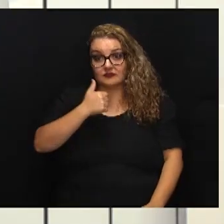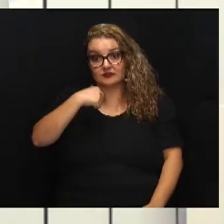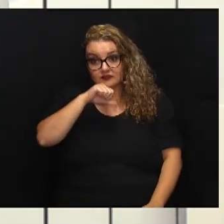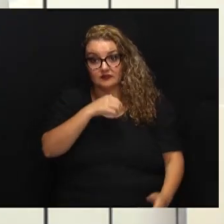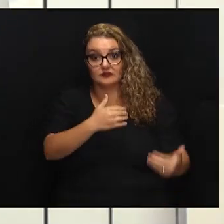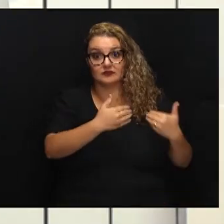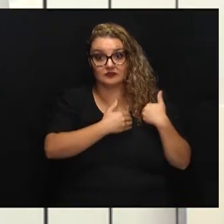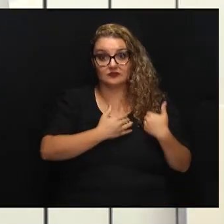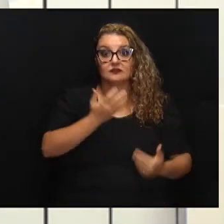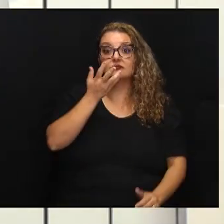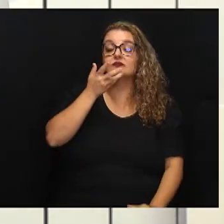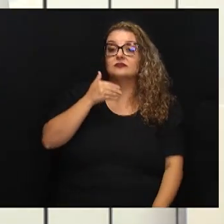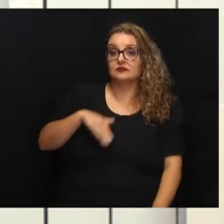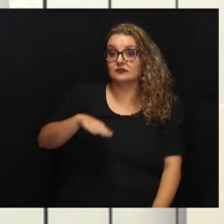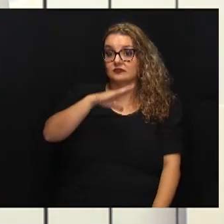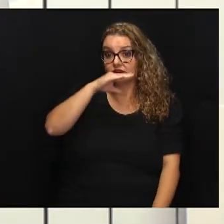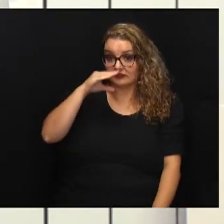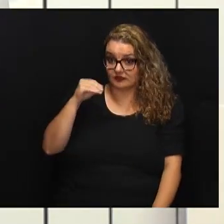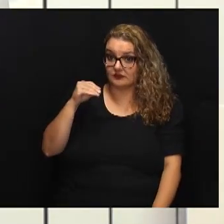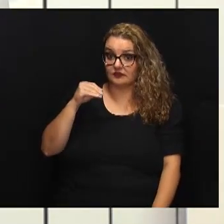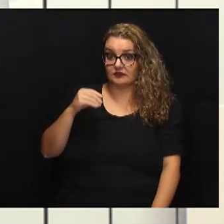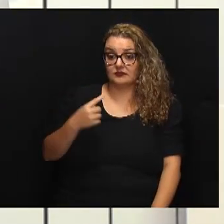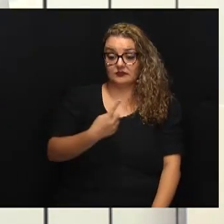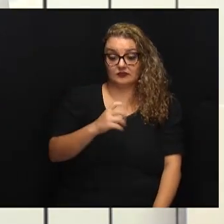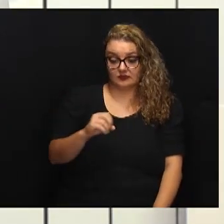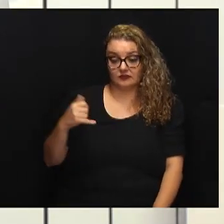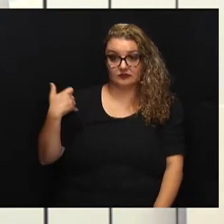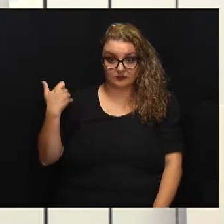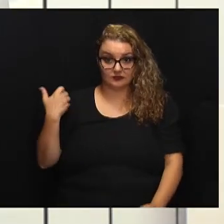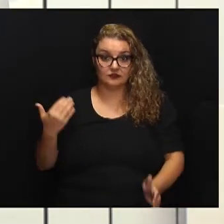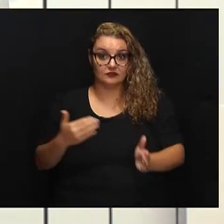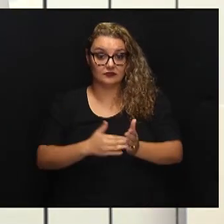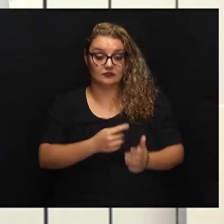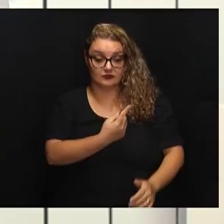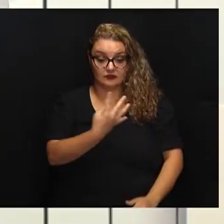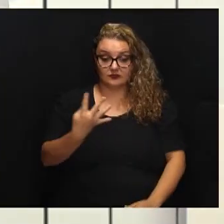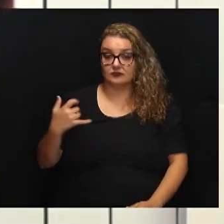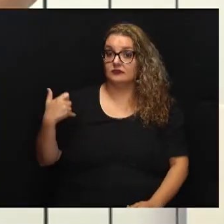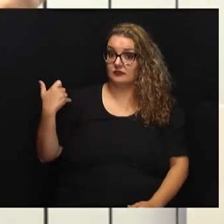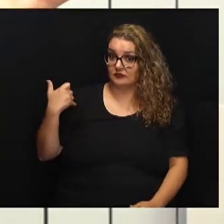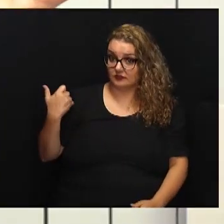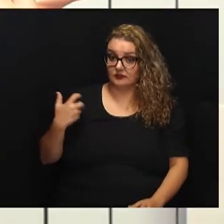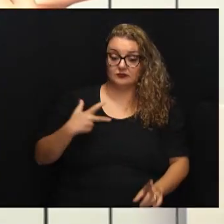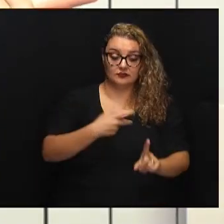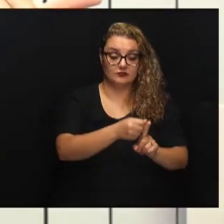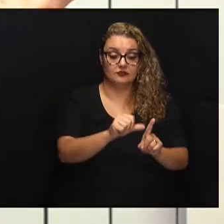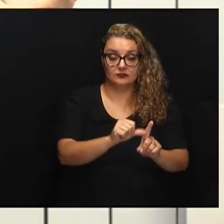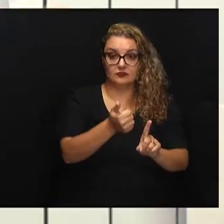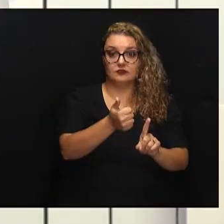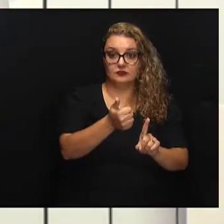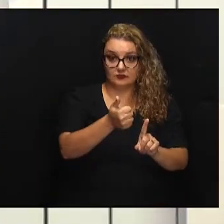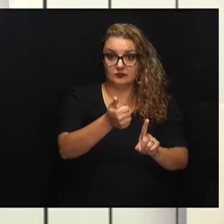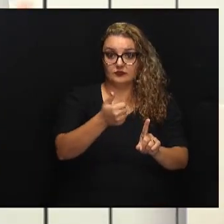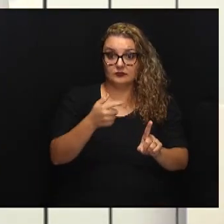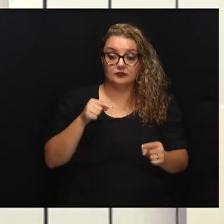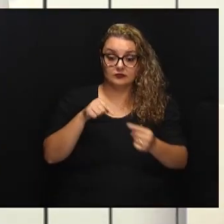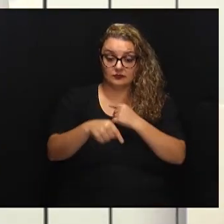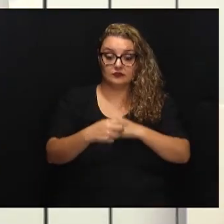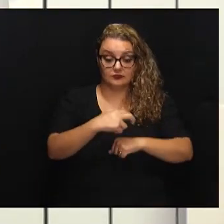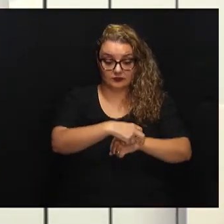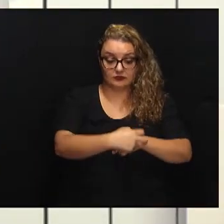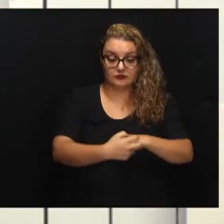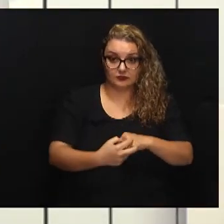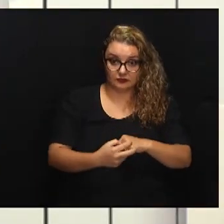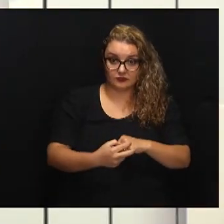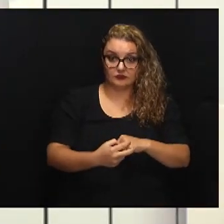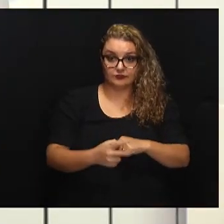as crianças e adolescentes entre 10 e 14 anos que tomaram a primeira dose da vacina contra a dengue, de